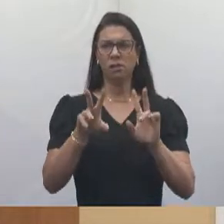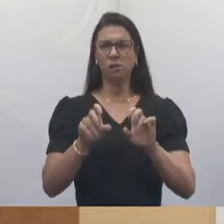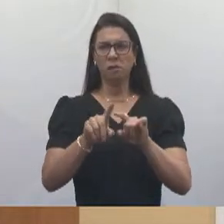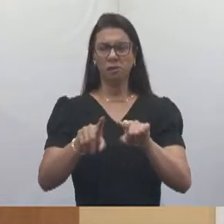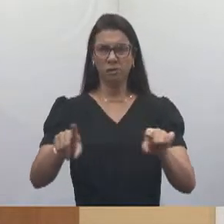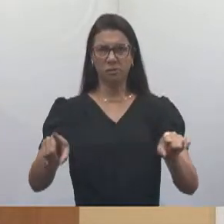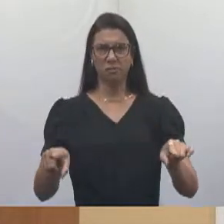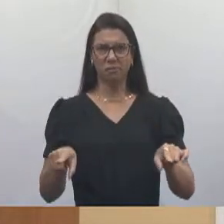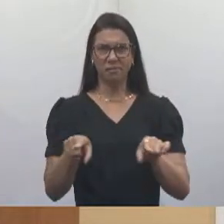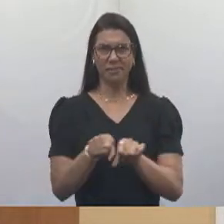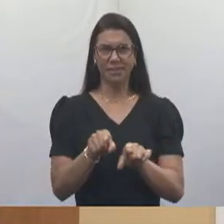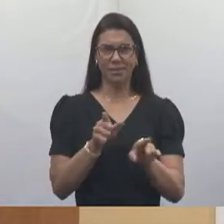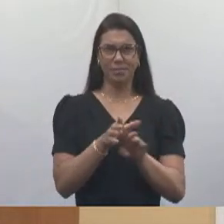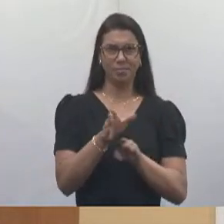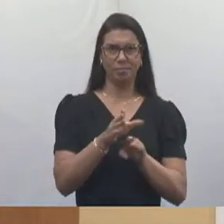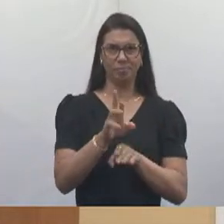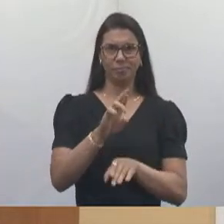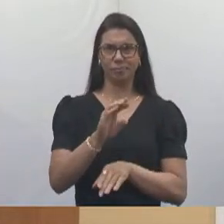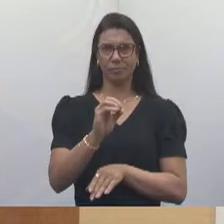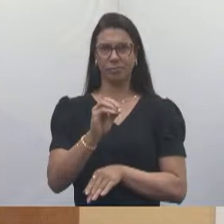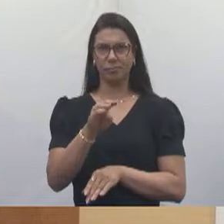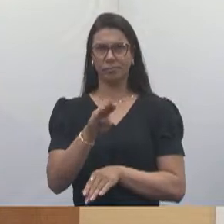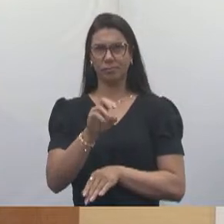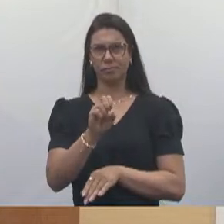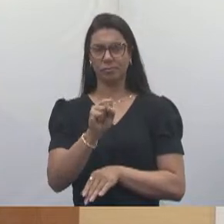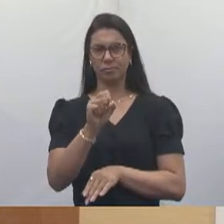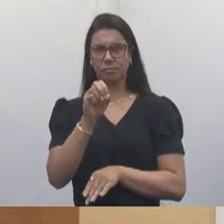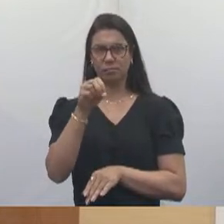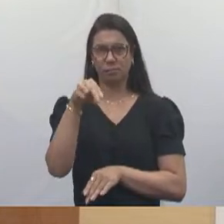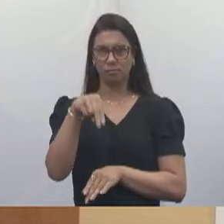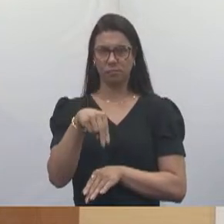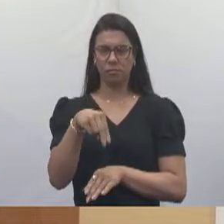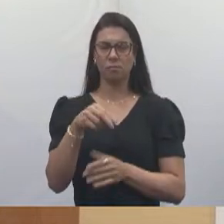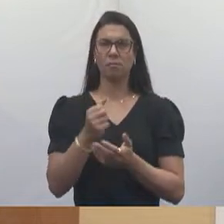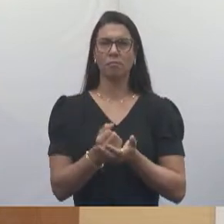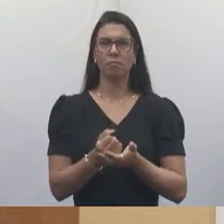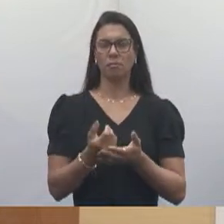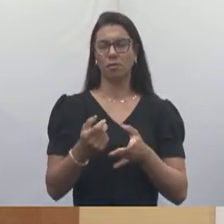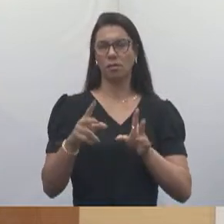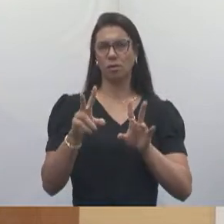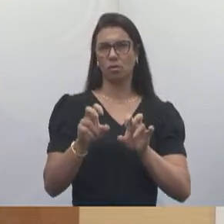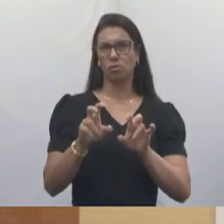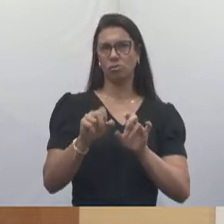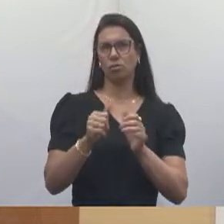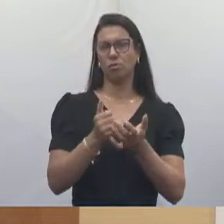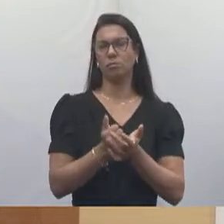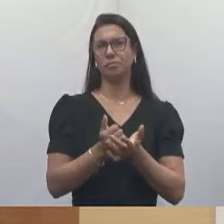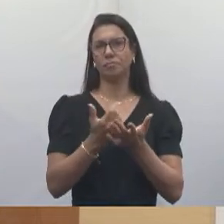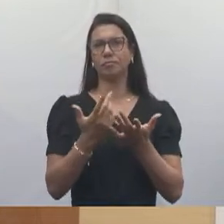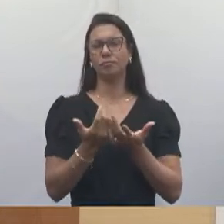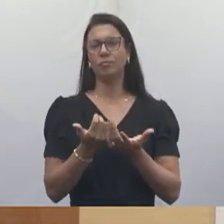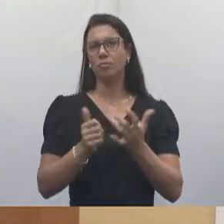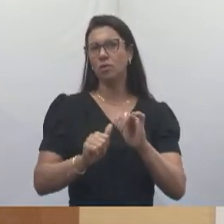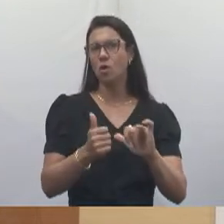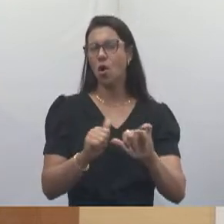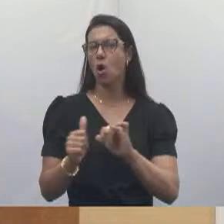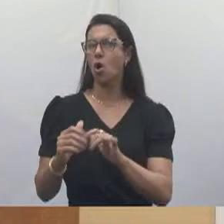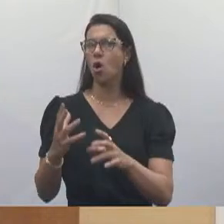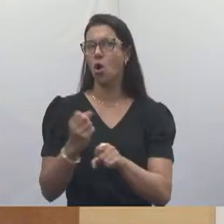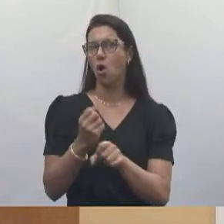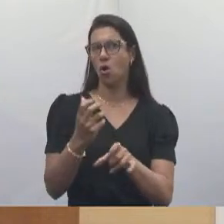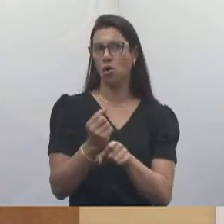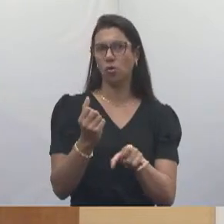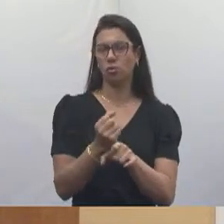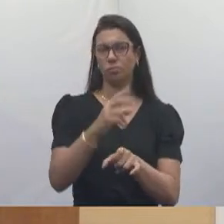conselheiro Robson Marinho, com relação à prestação de contas da Prefeitura, que eu acho interessante, porque apontar